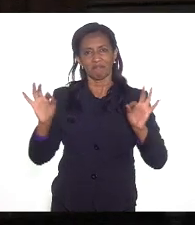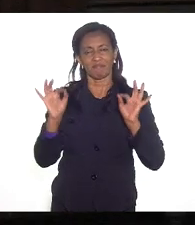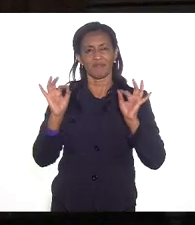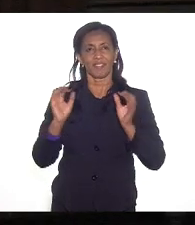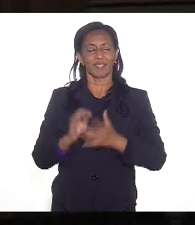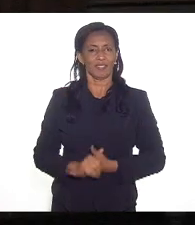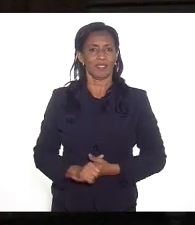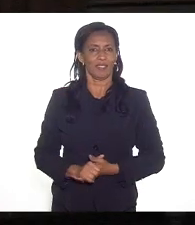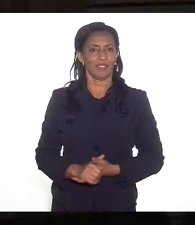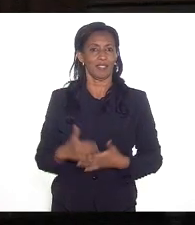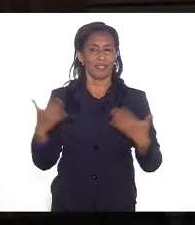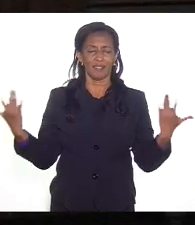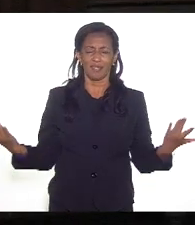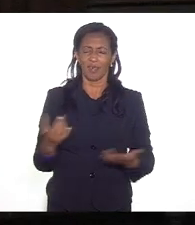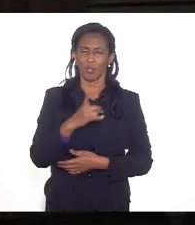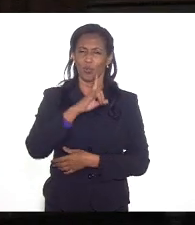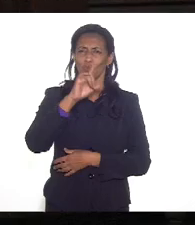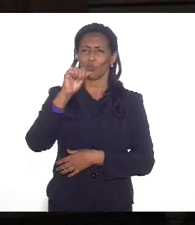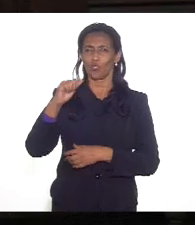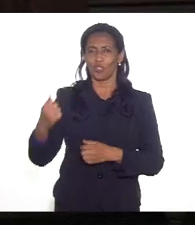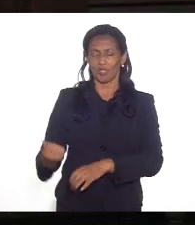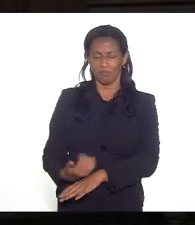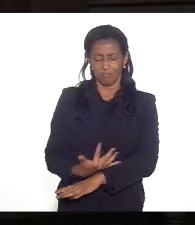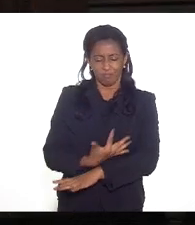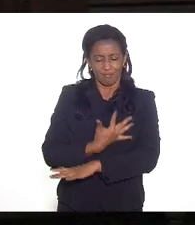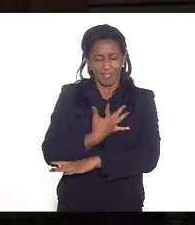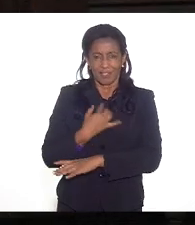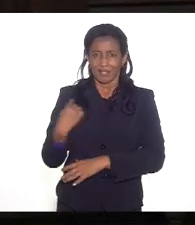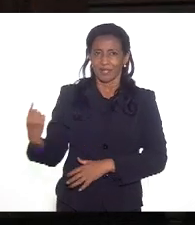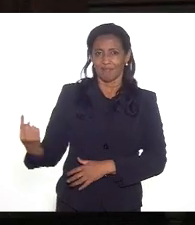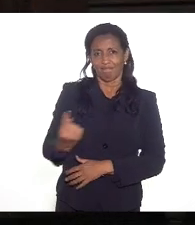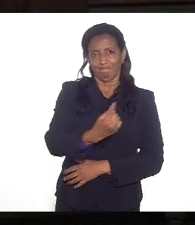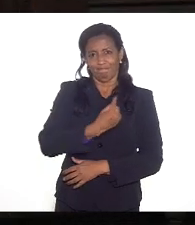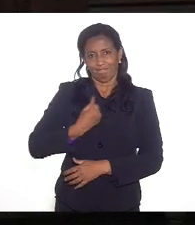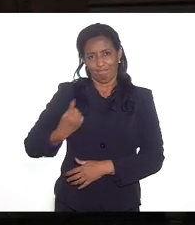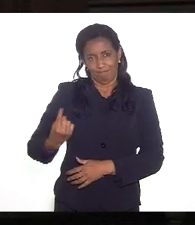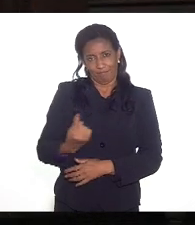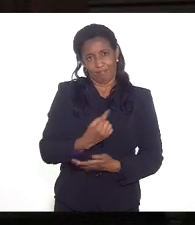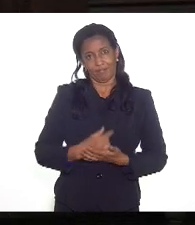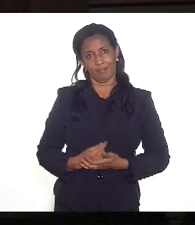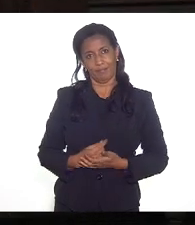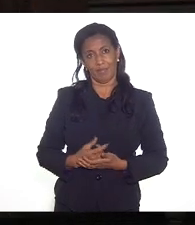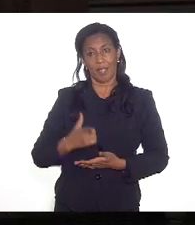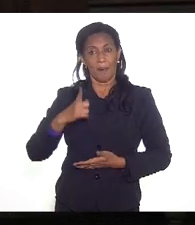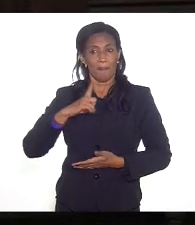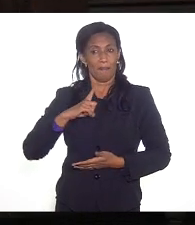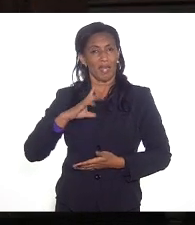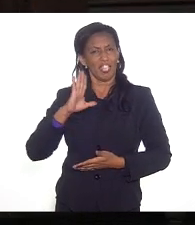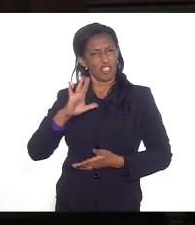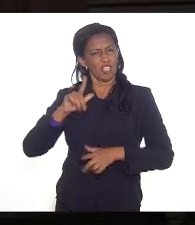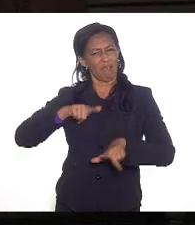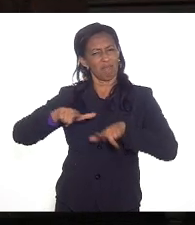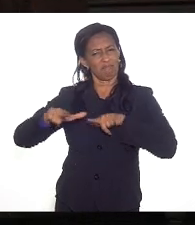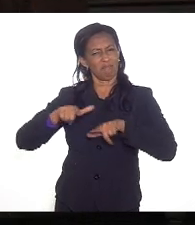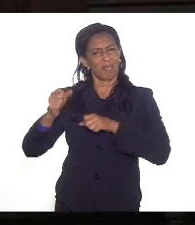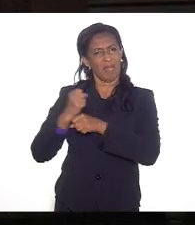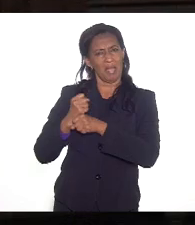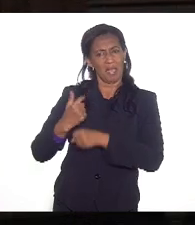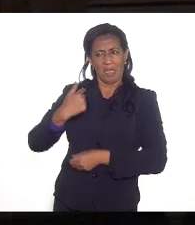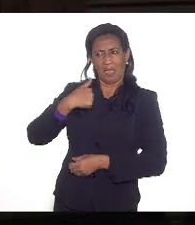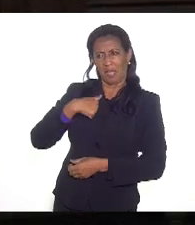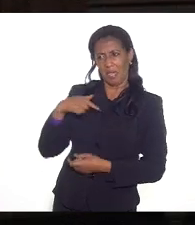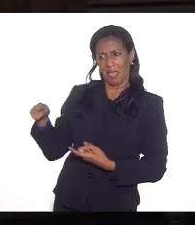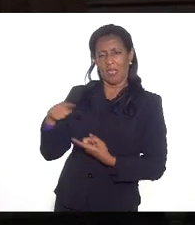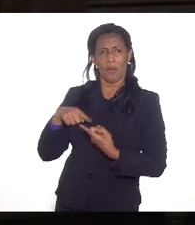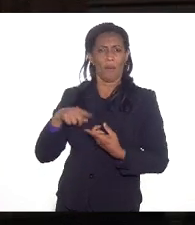O que é um dia de emoção para todos nós e para aqueles que têm muitos mandados como eu e